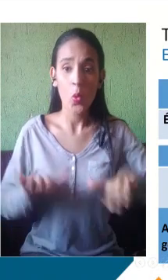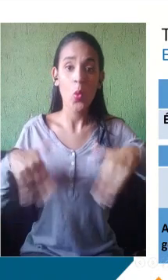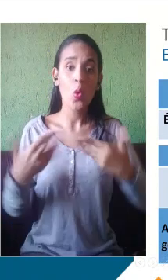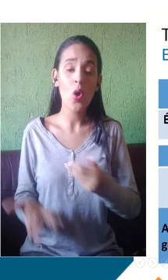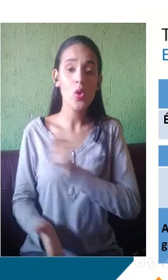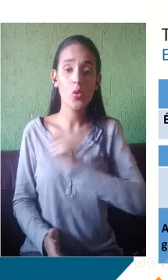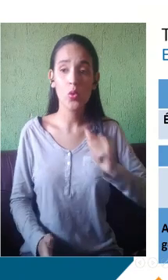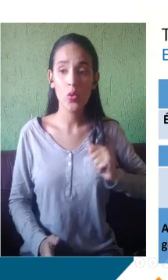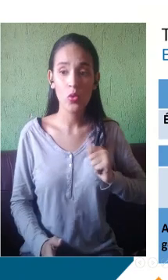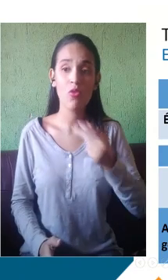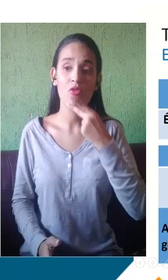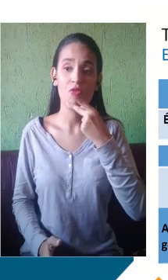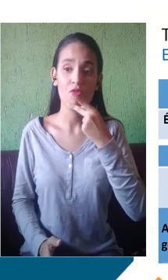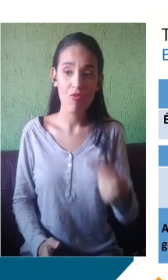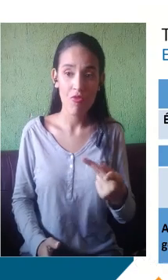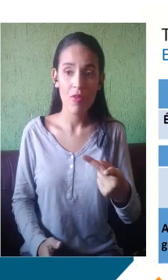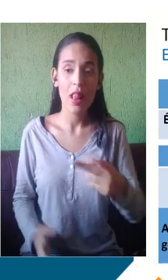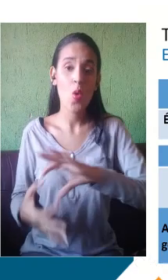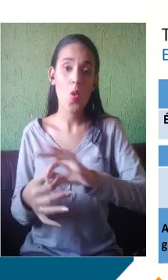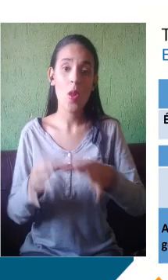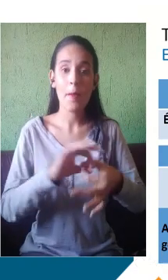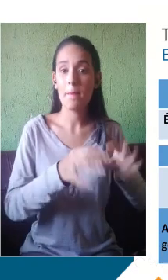tese. Pois vão gerar